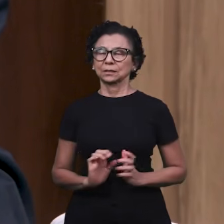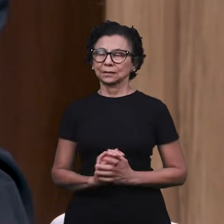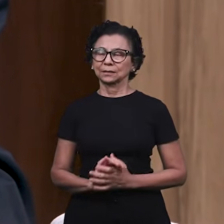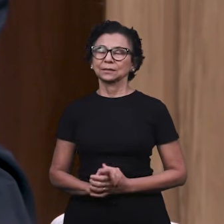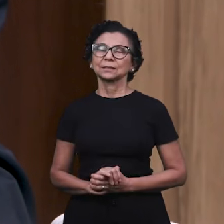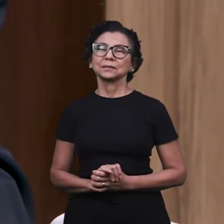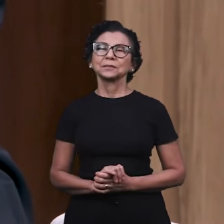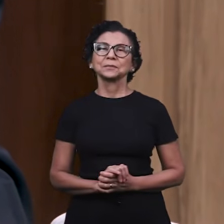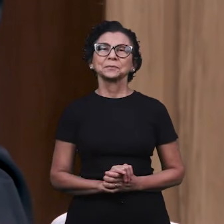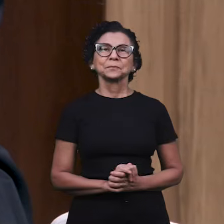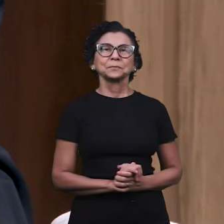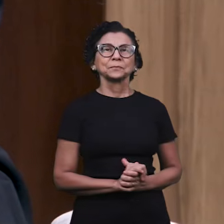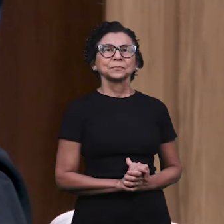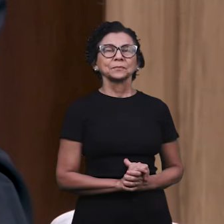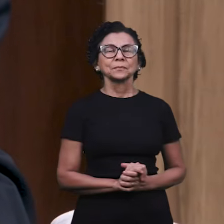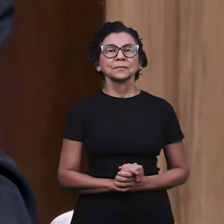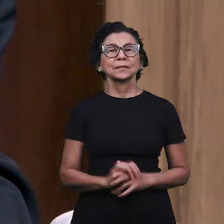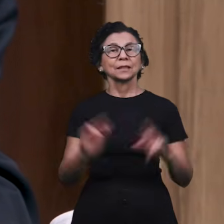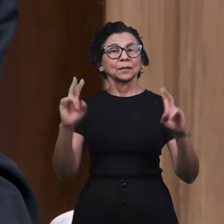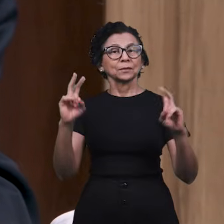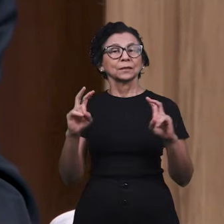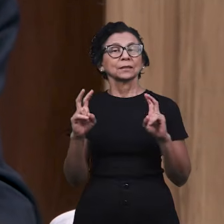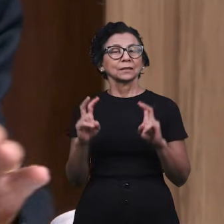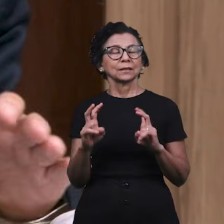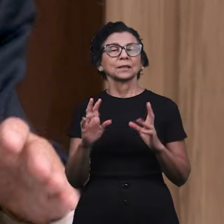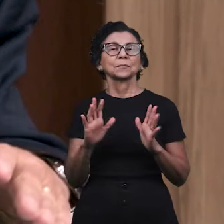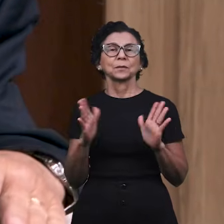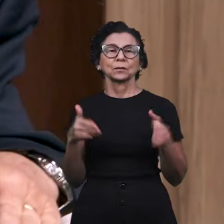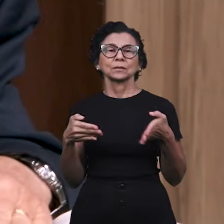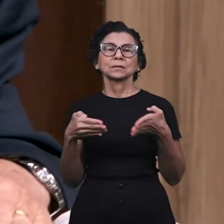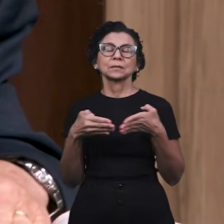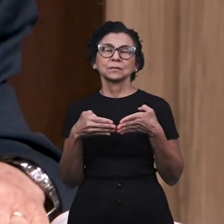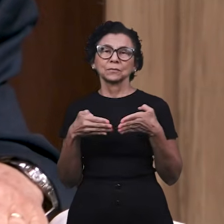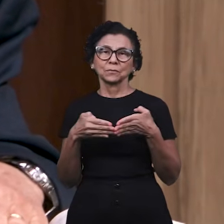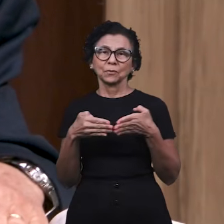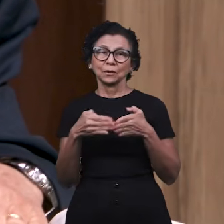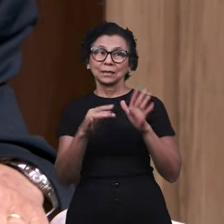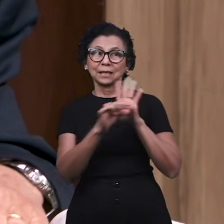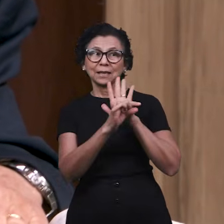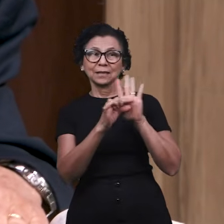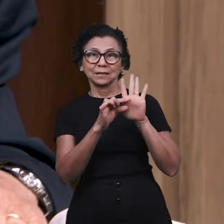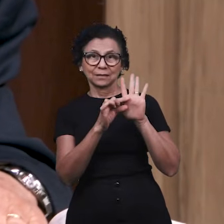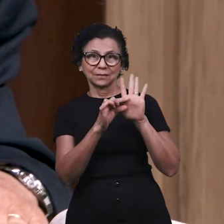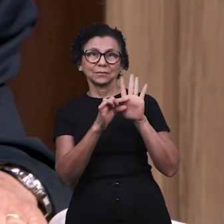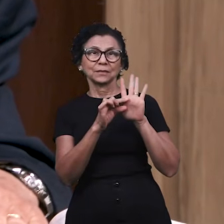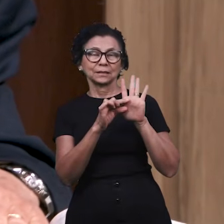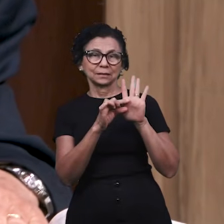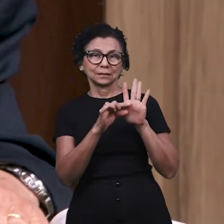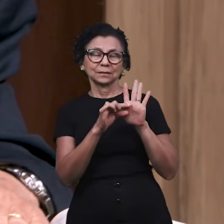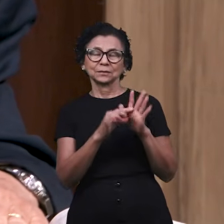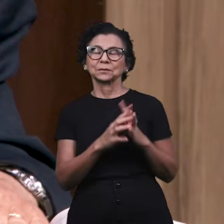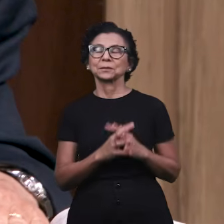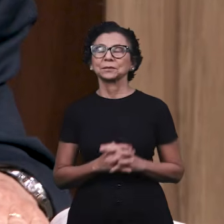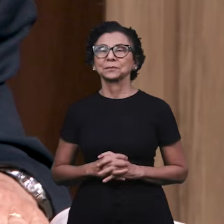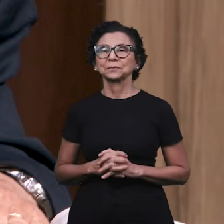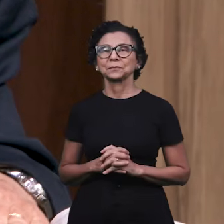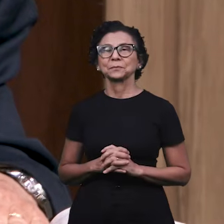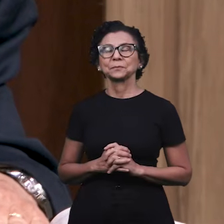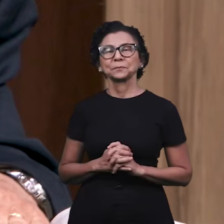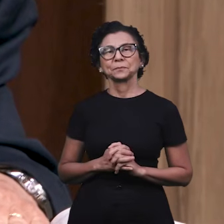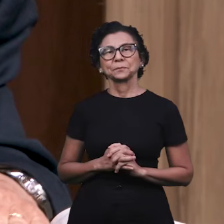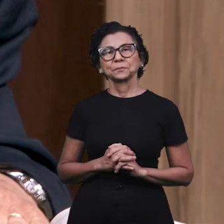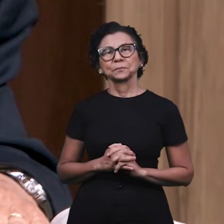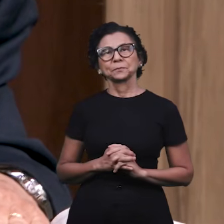hoje exatamente o nosso tema voltado aqui para esse versículo. Esse versículo nos dá aqui o